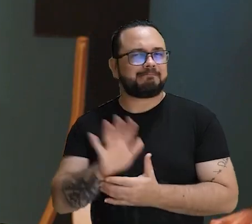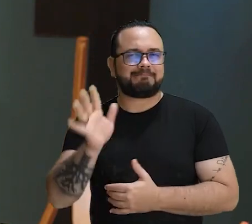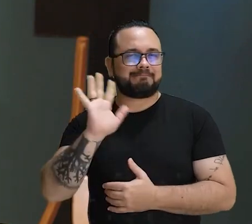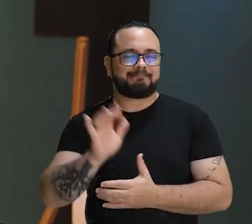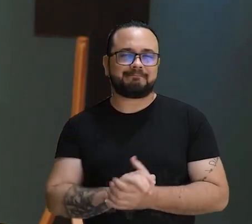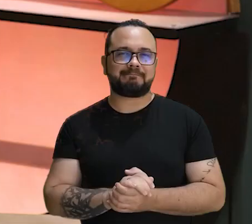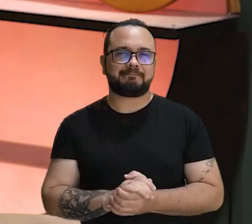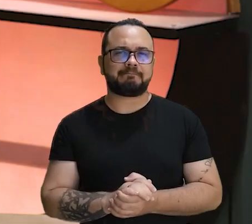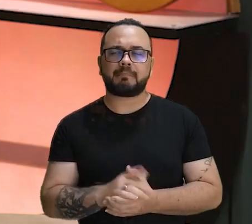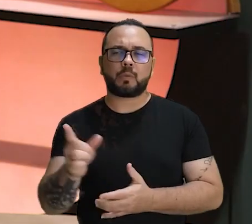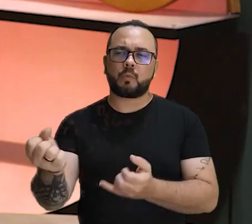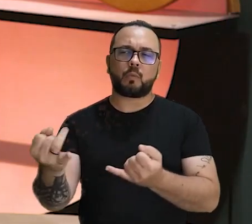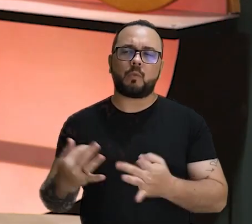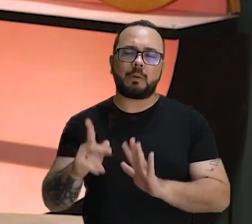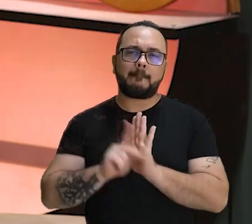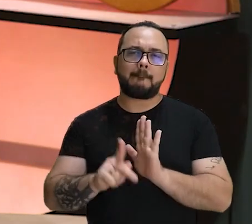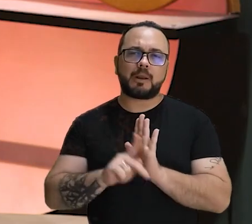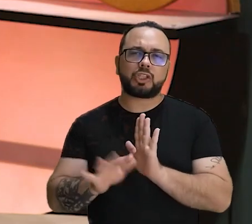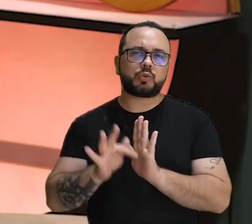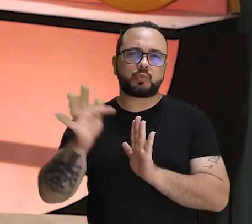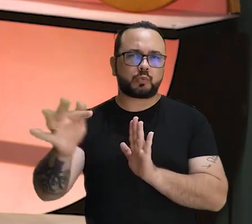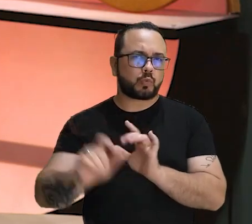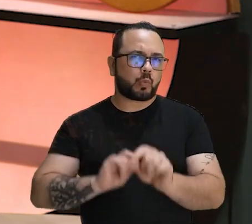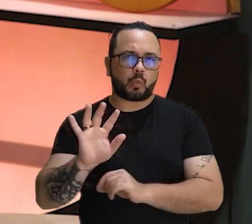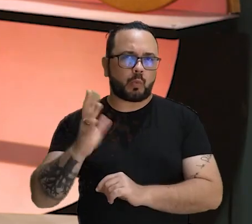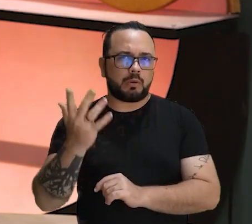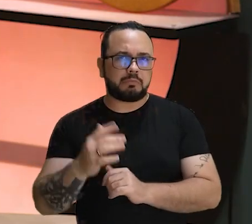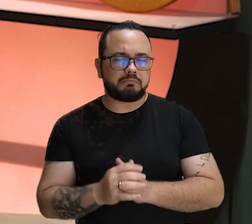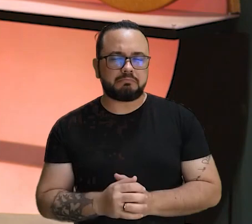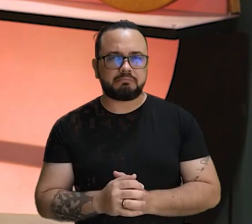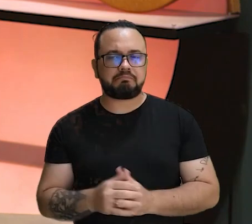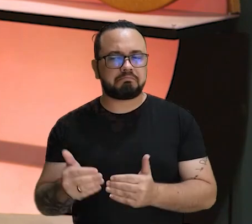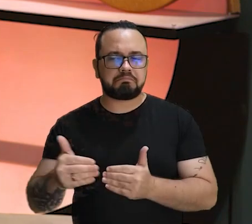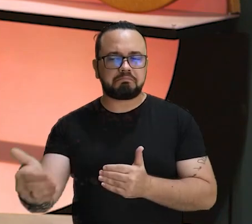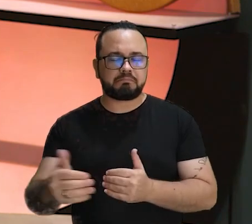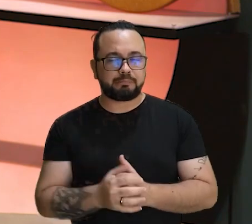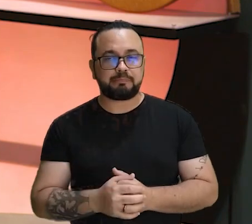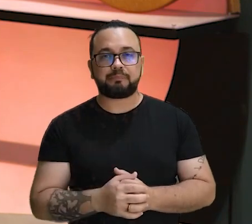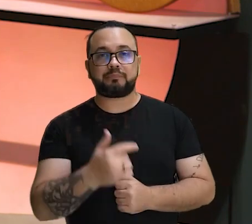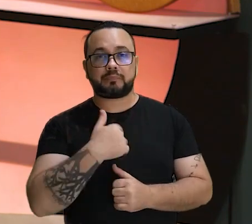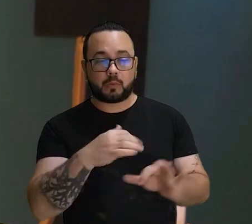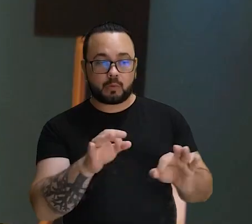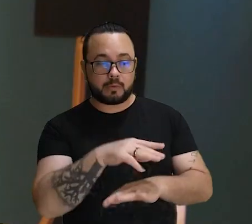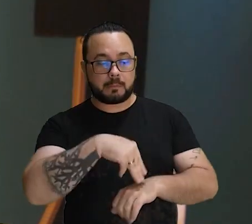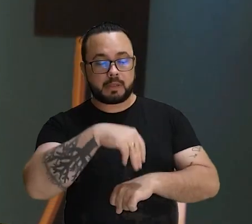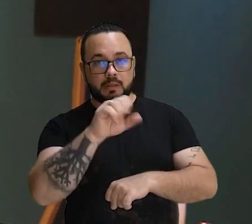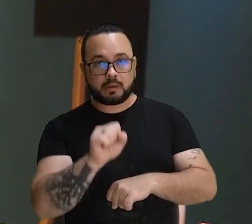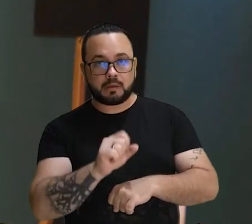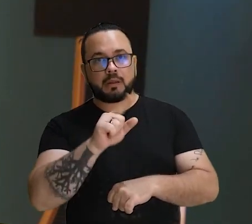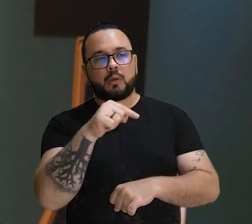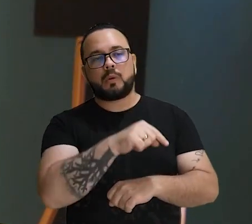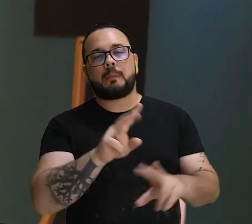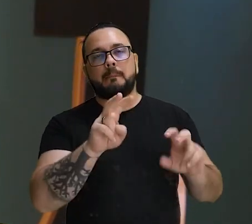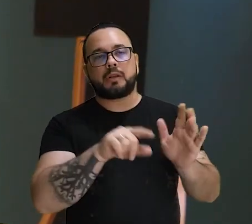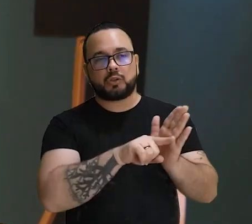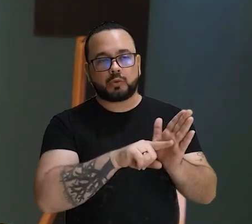Ah! Imagina, me conta aí um pouquinho dos seus projetos futuros, o que tá acontecendo, o que tá por vir aí. Conto. Eu tô terminando o mestrado, que é sobre